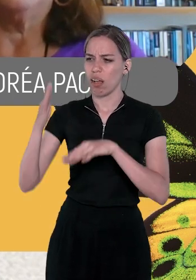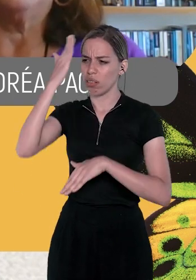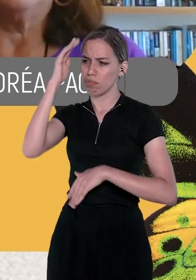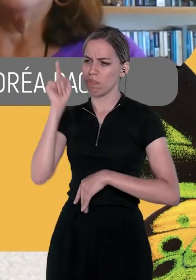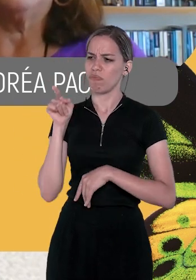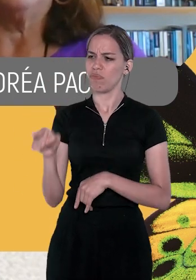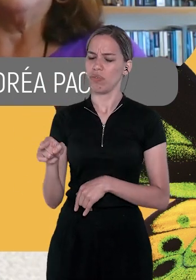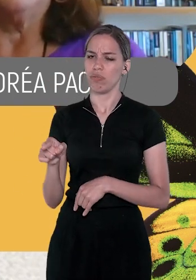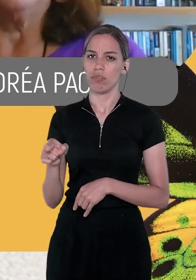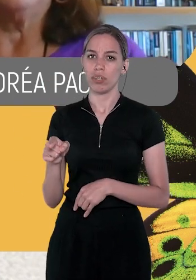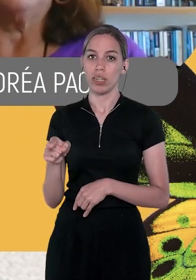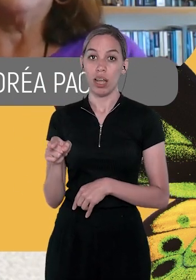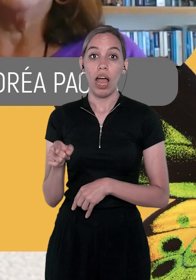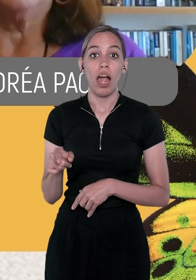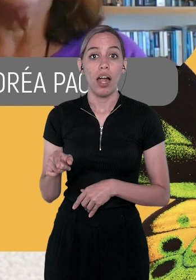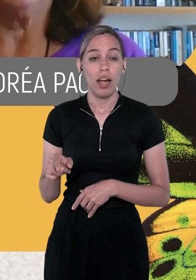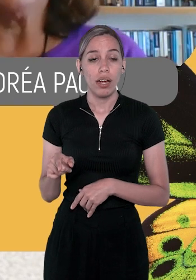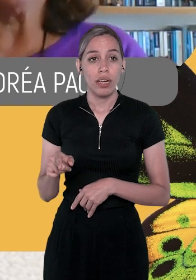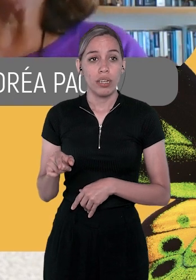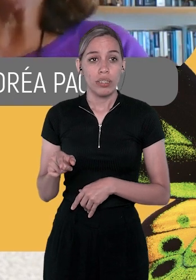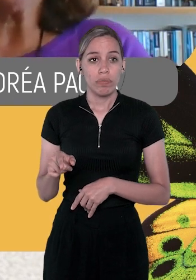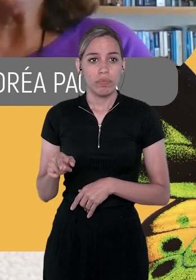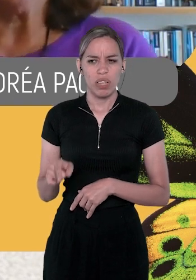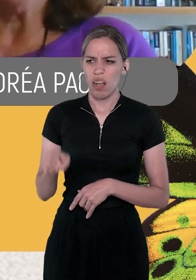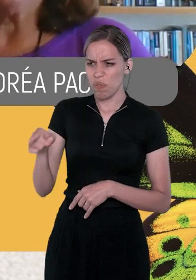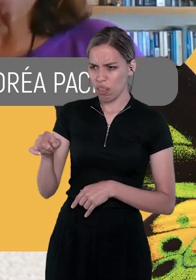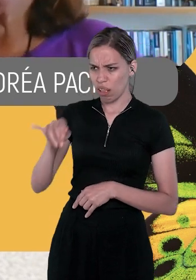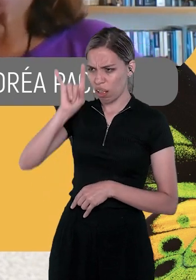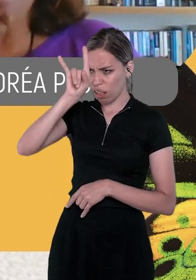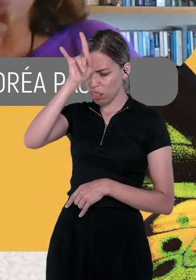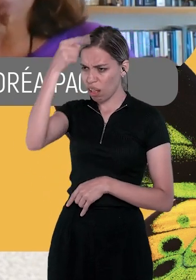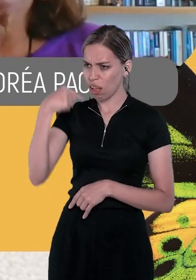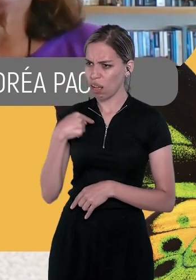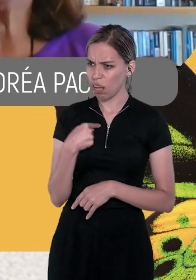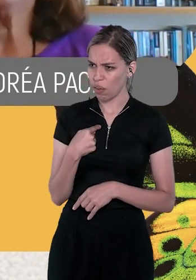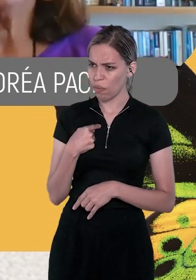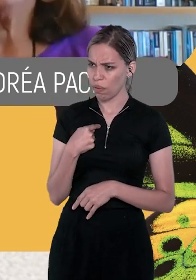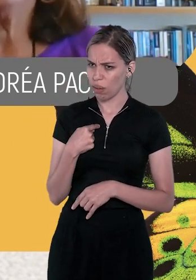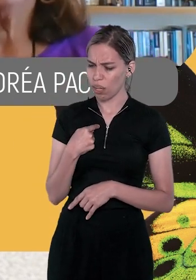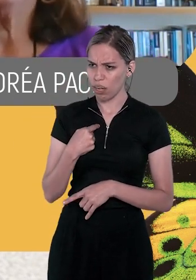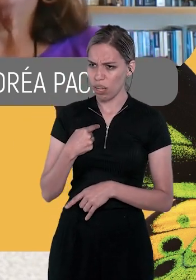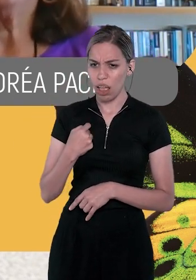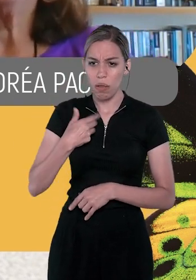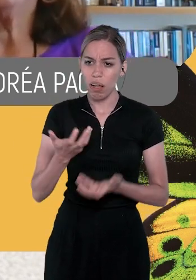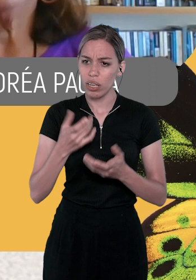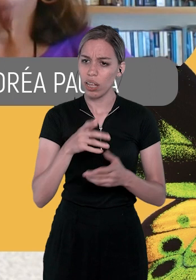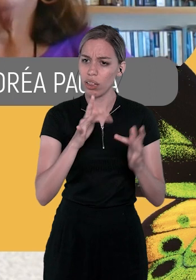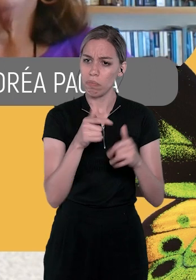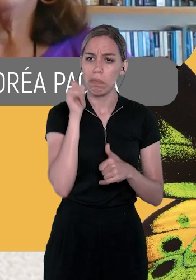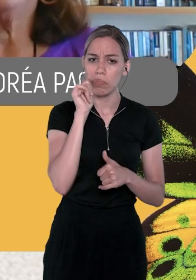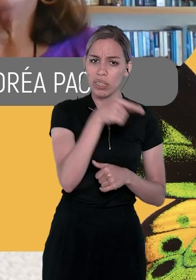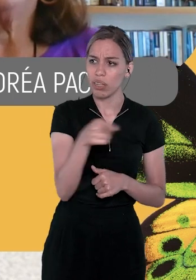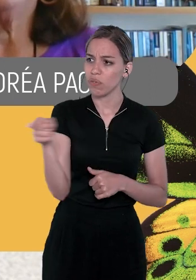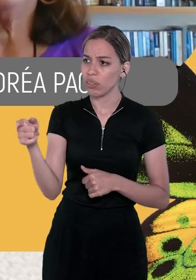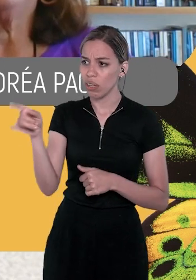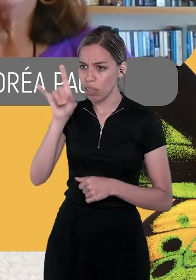né? Então, você me traiu com a menina que eu queria namorar, não quero mais falar com você, e nem com